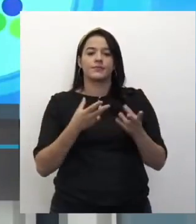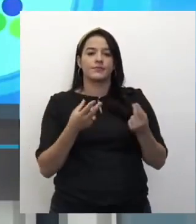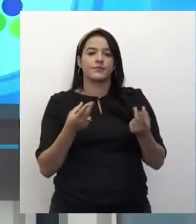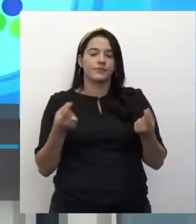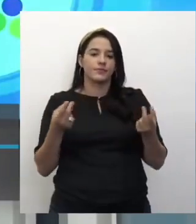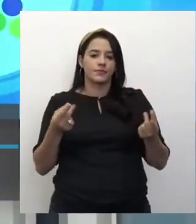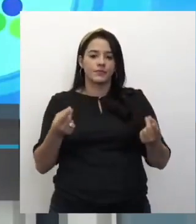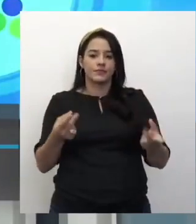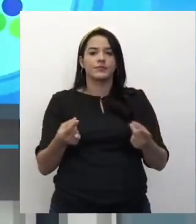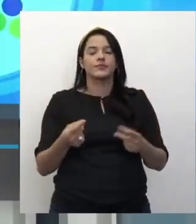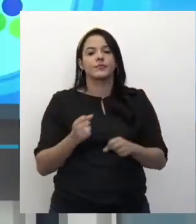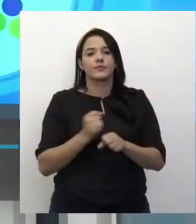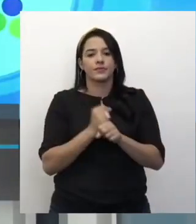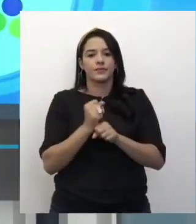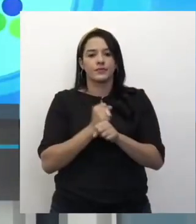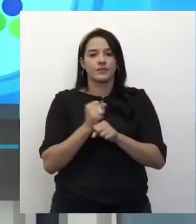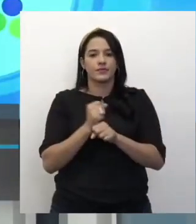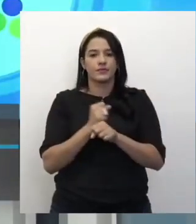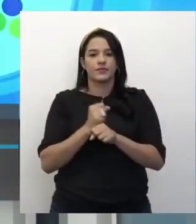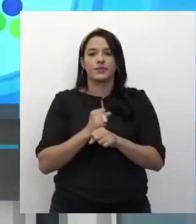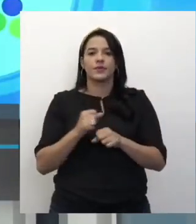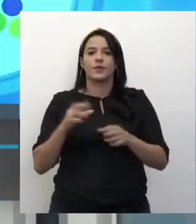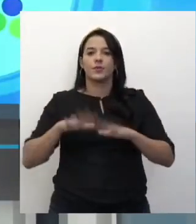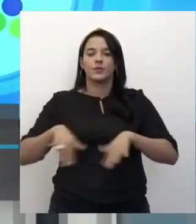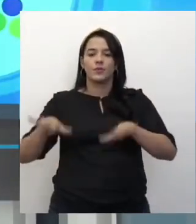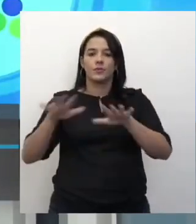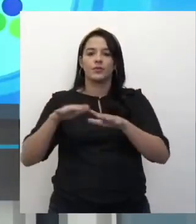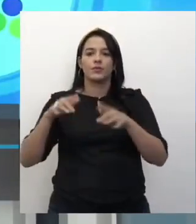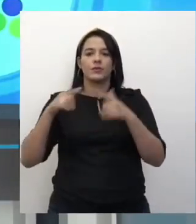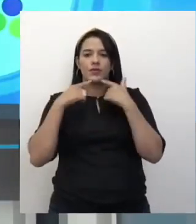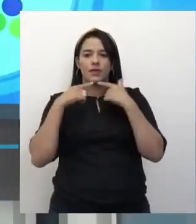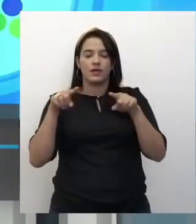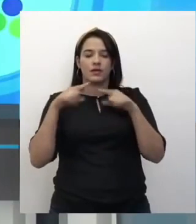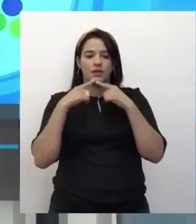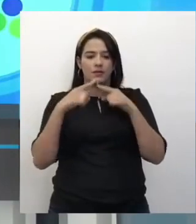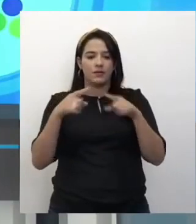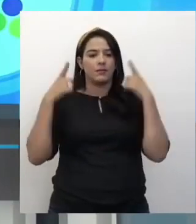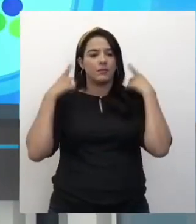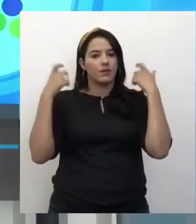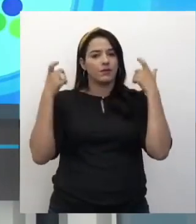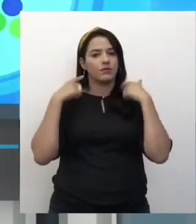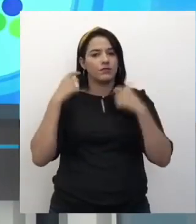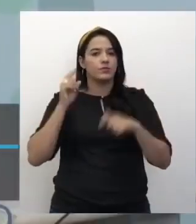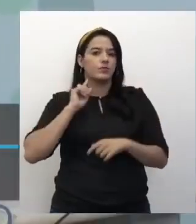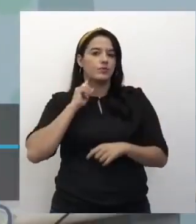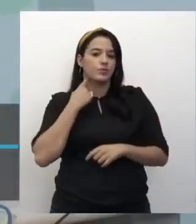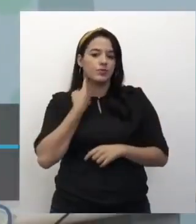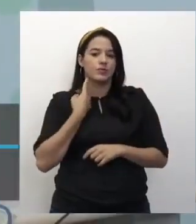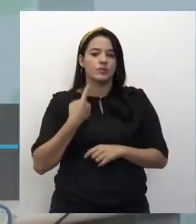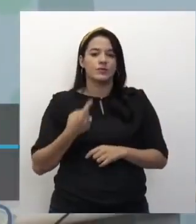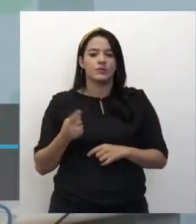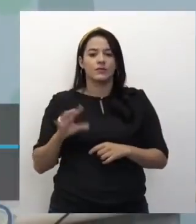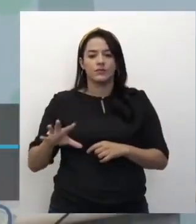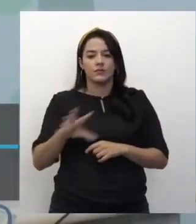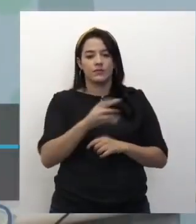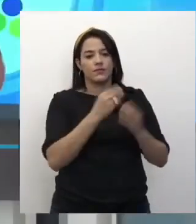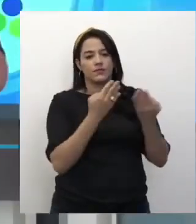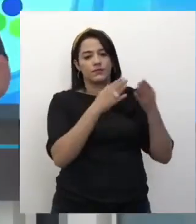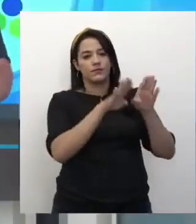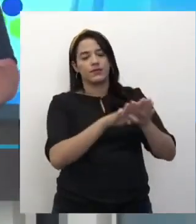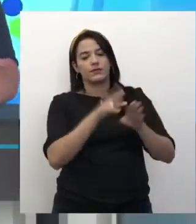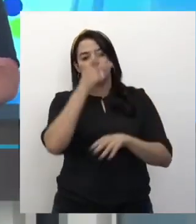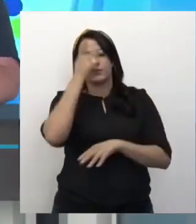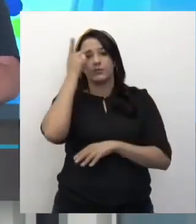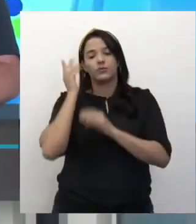por várias décadas os moradores reclamaram do barulho, da poluição que se fazia. Fecha para o pessoal dormir, né? Fecha para o pessoal